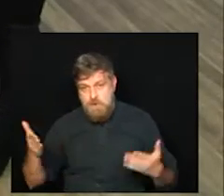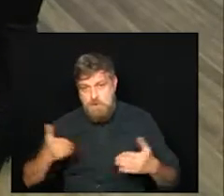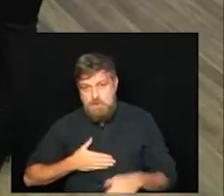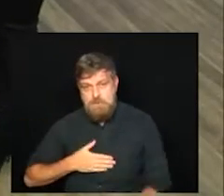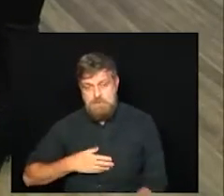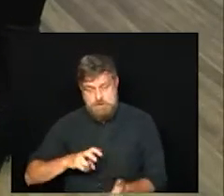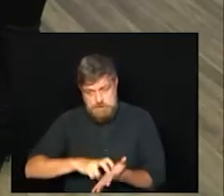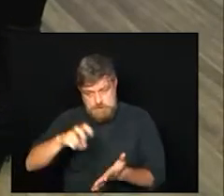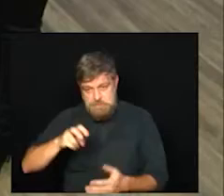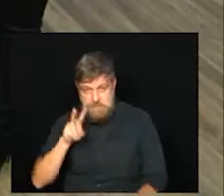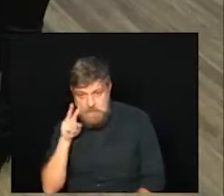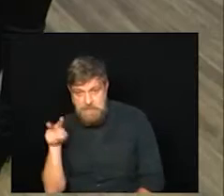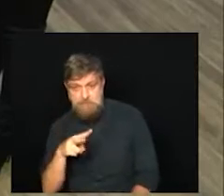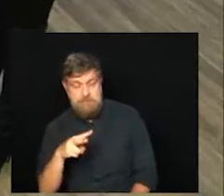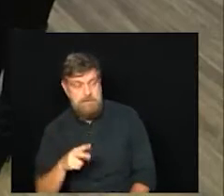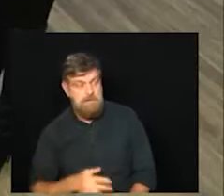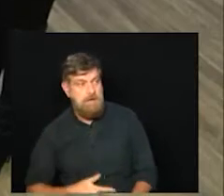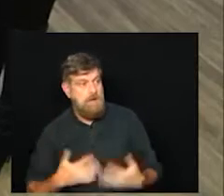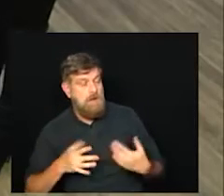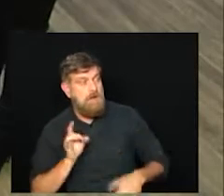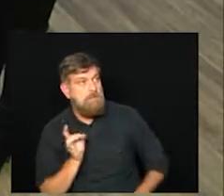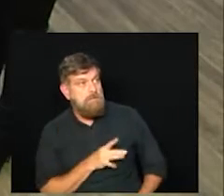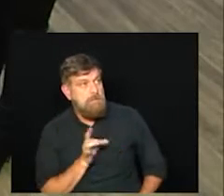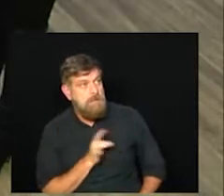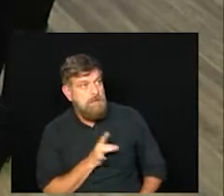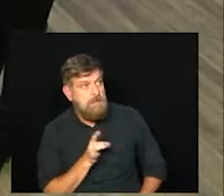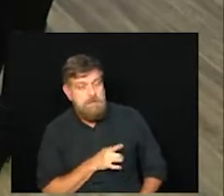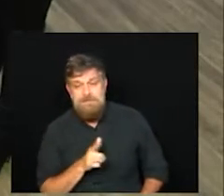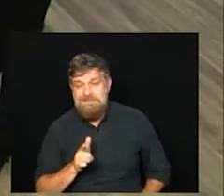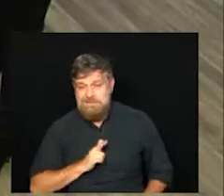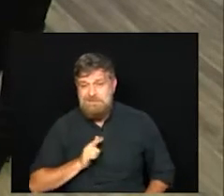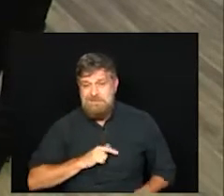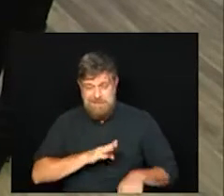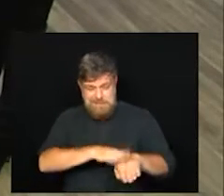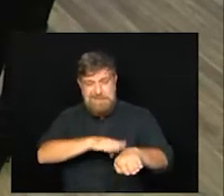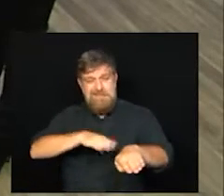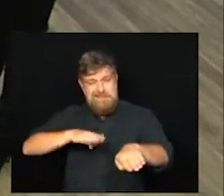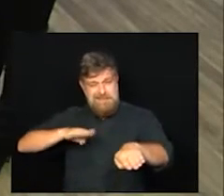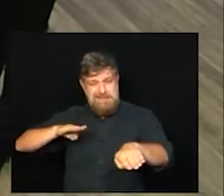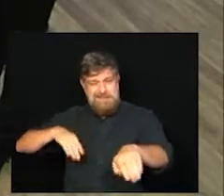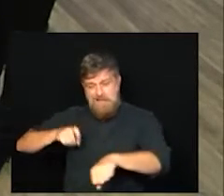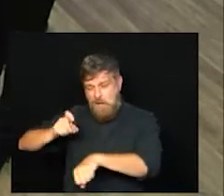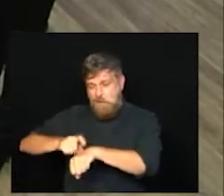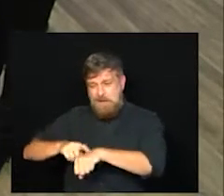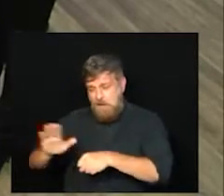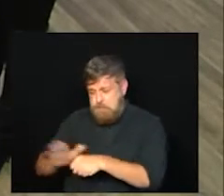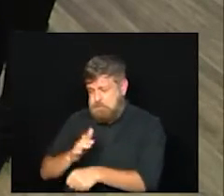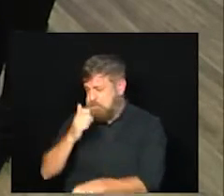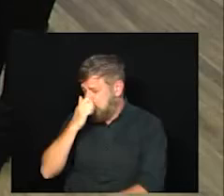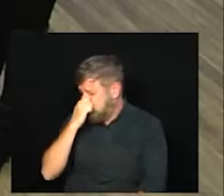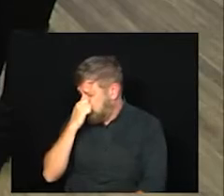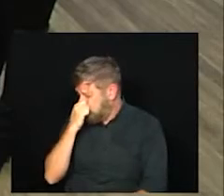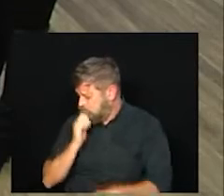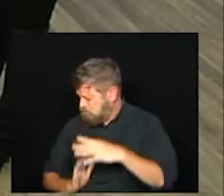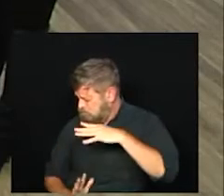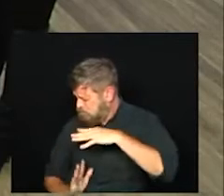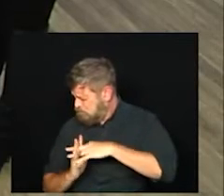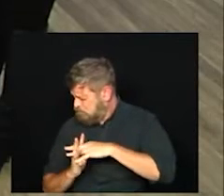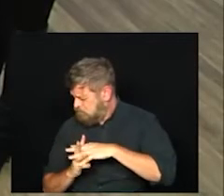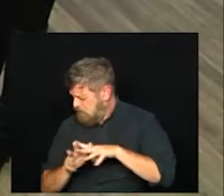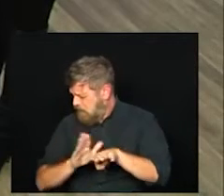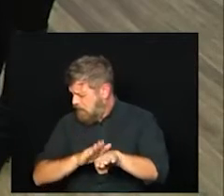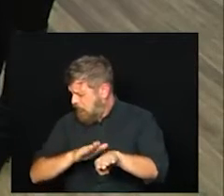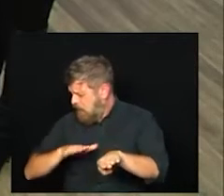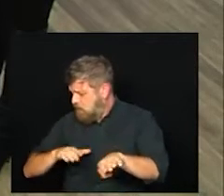Maia pôde ver, né? Assusta, tem todo um impacto no trânsito. Esse é um horário de pico, né? Mas, enfim,